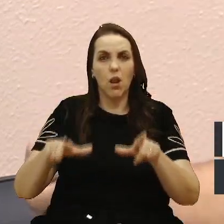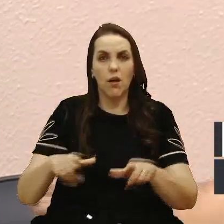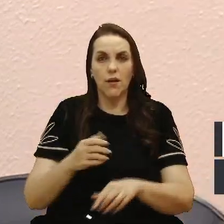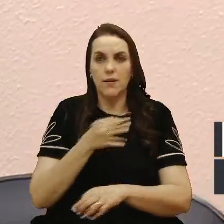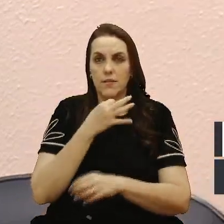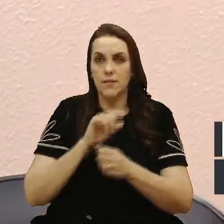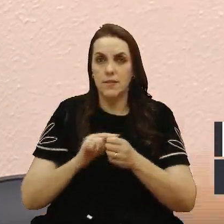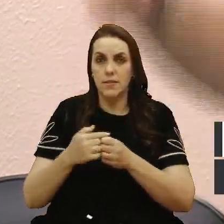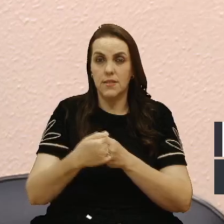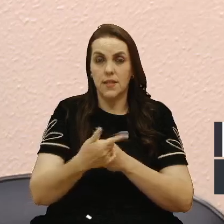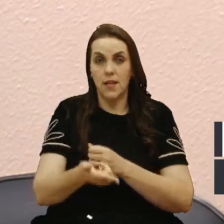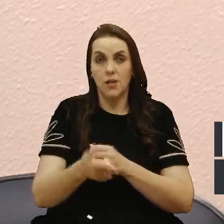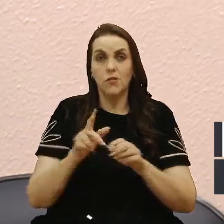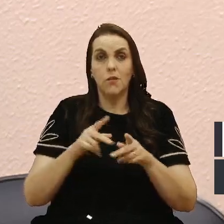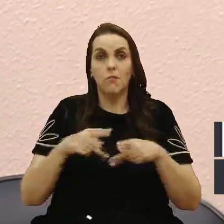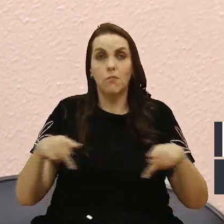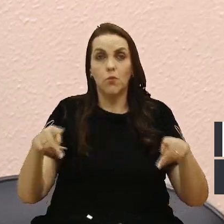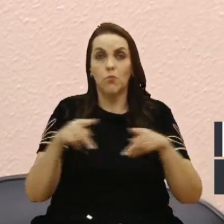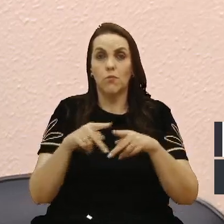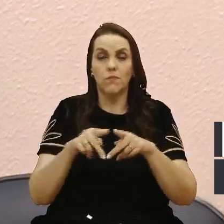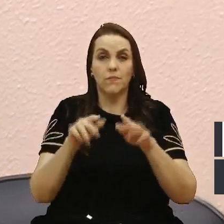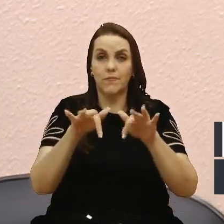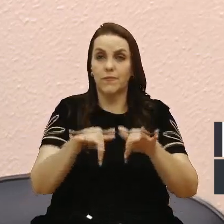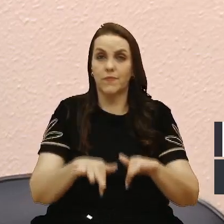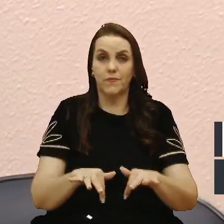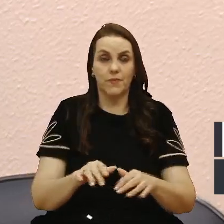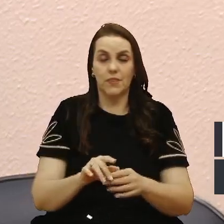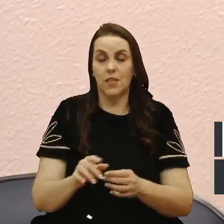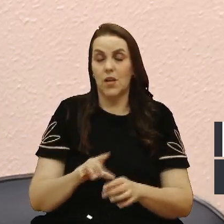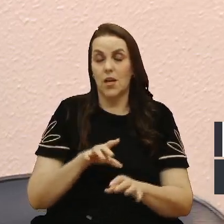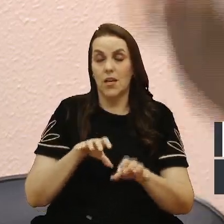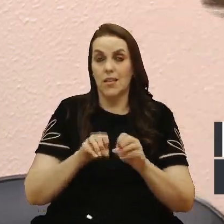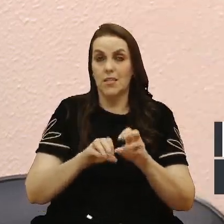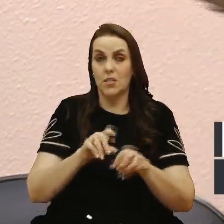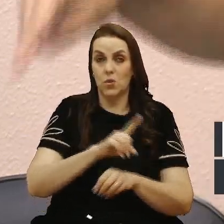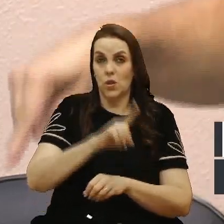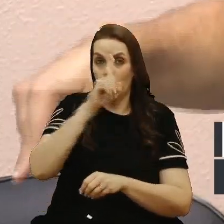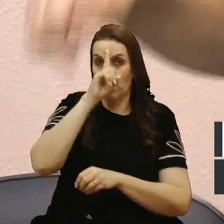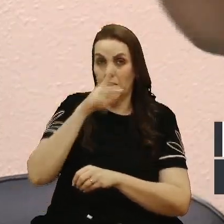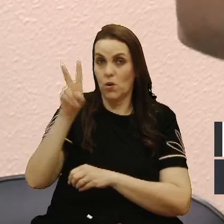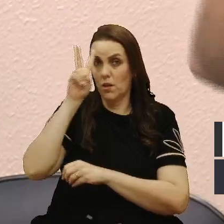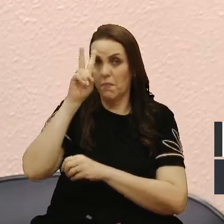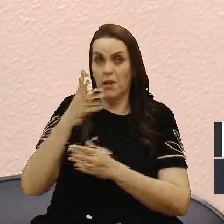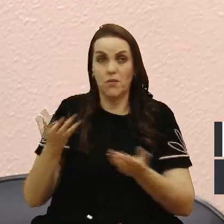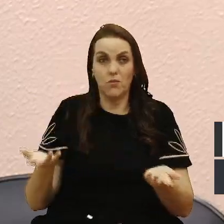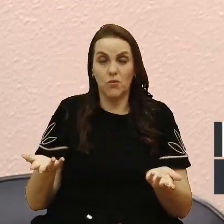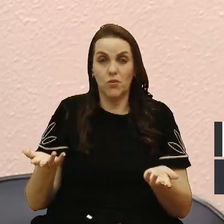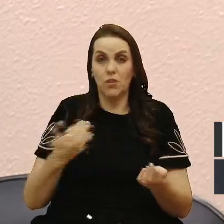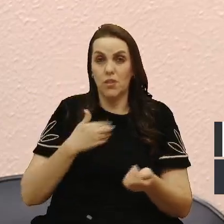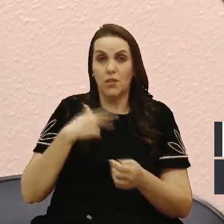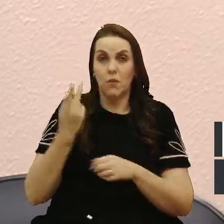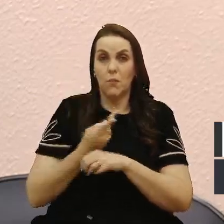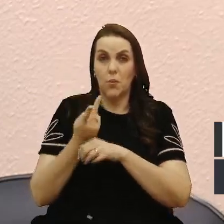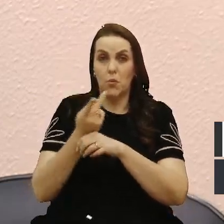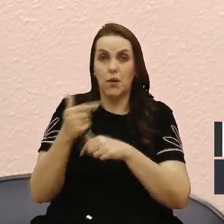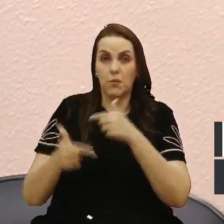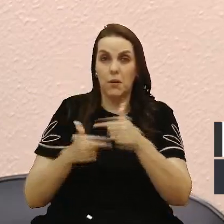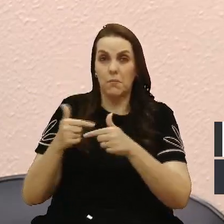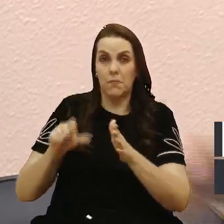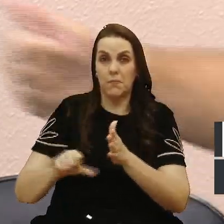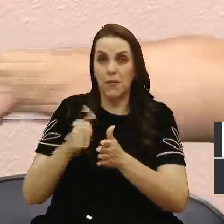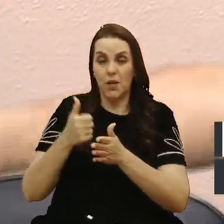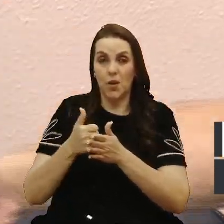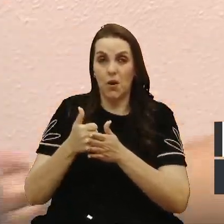grande população que não concluiu o ensino fundamental e o ensino médio. E quando vai buscar um posto melhor de trabalho,